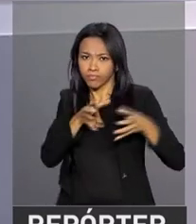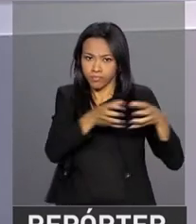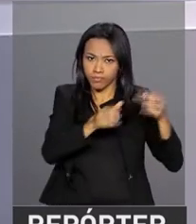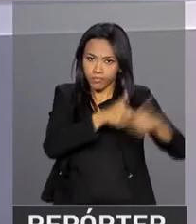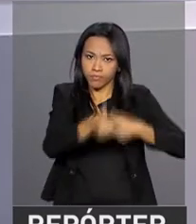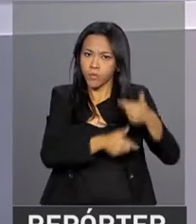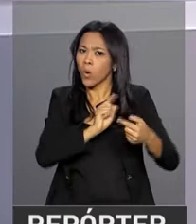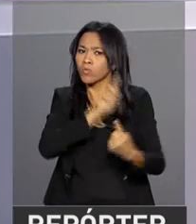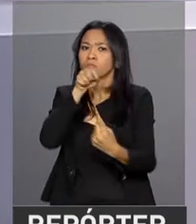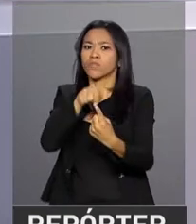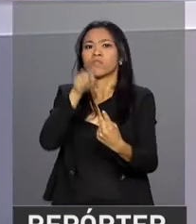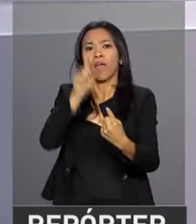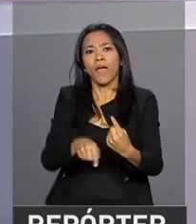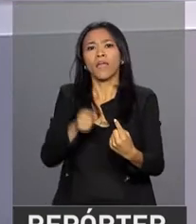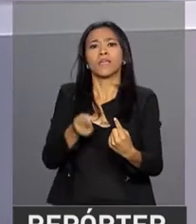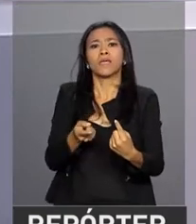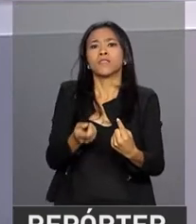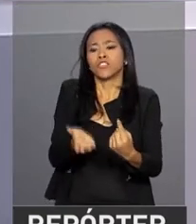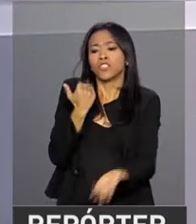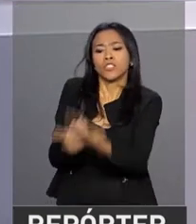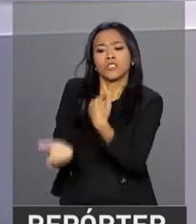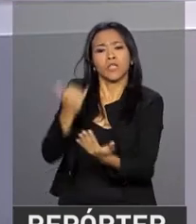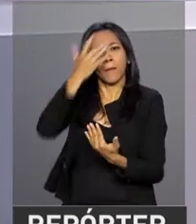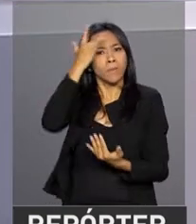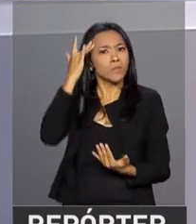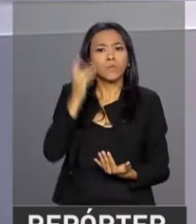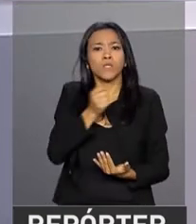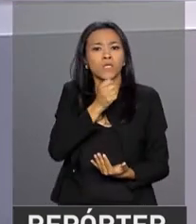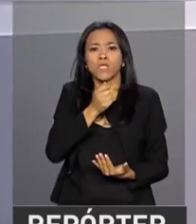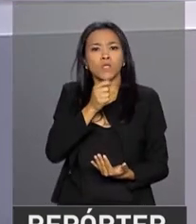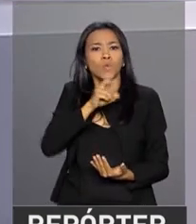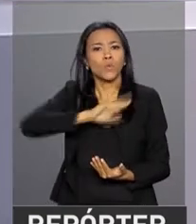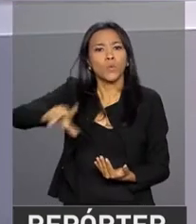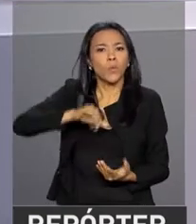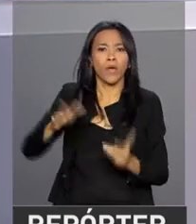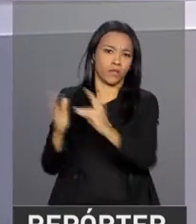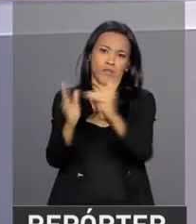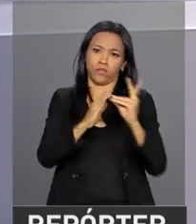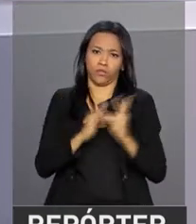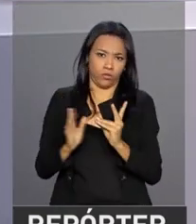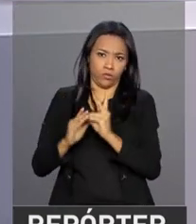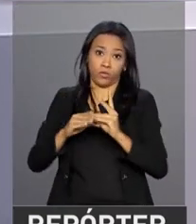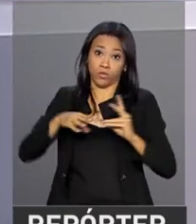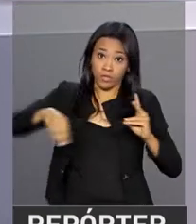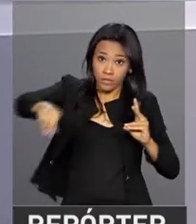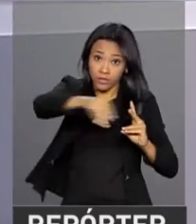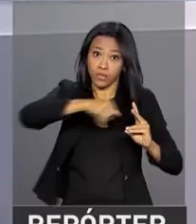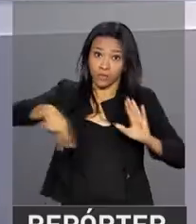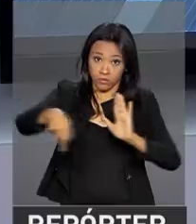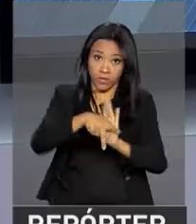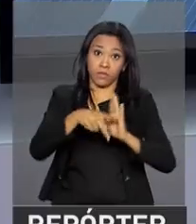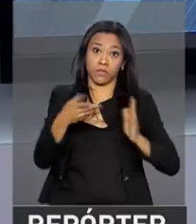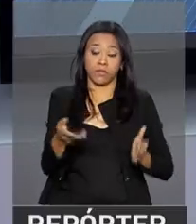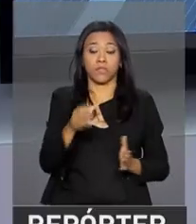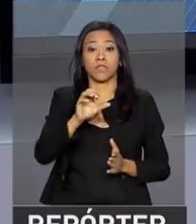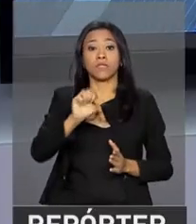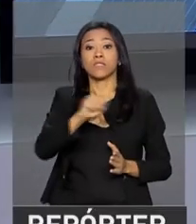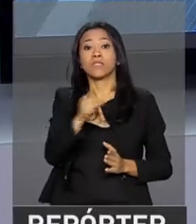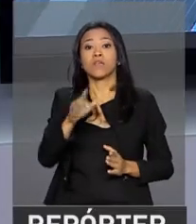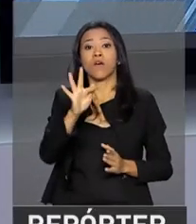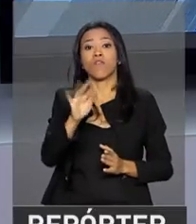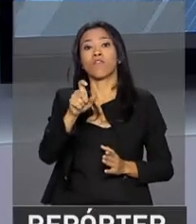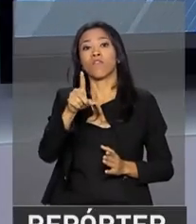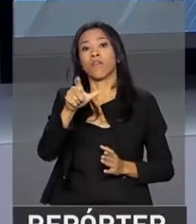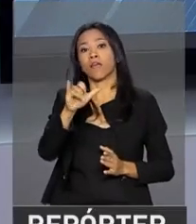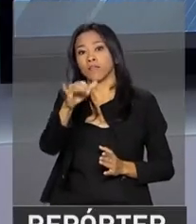têm o objetivo de retirar os ocupantes não indígenas na terra indígena em são félix do xingu o banco